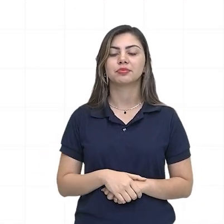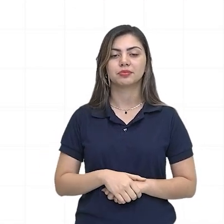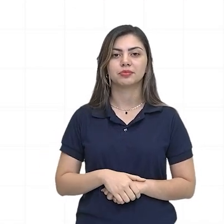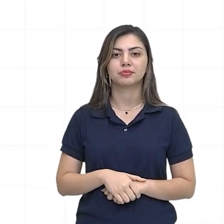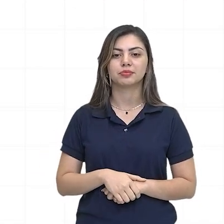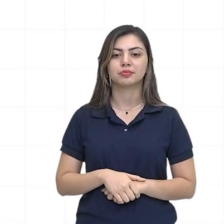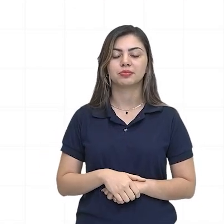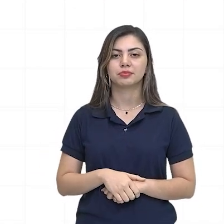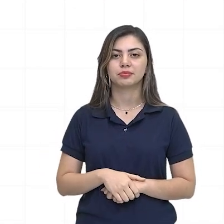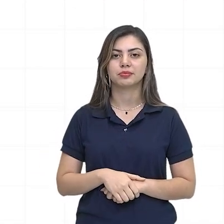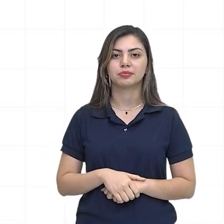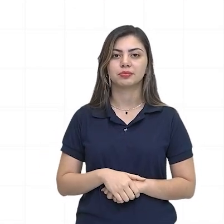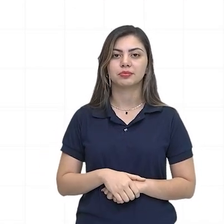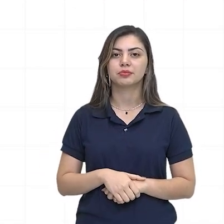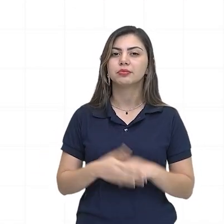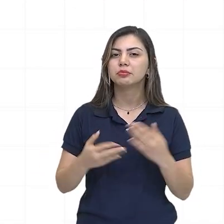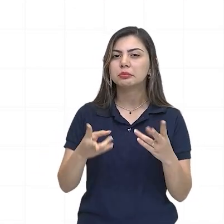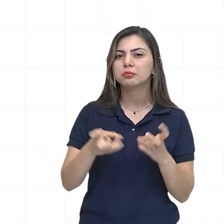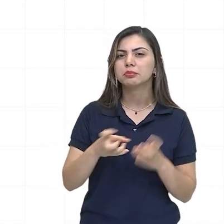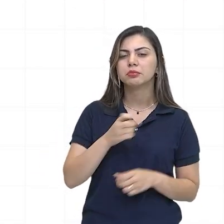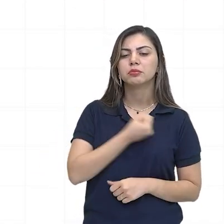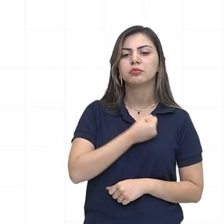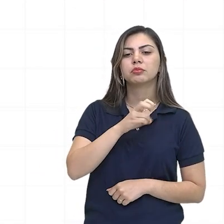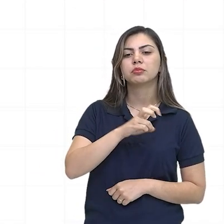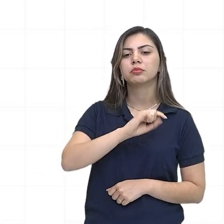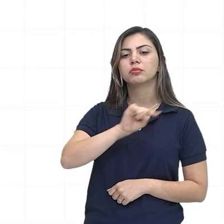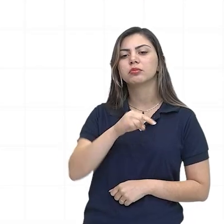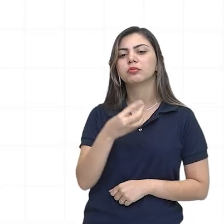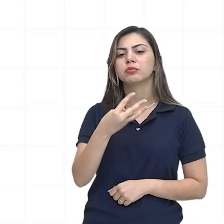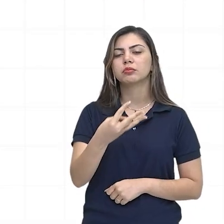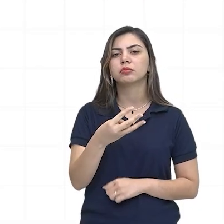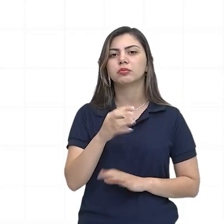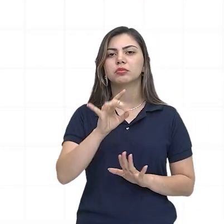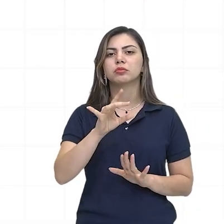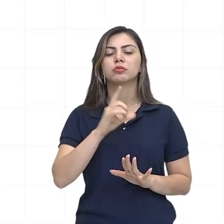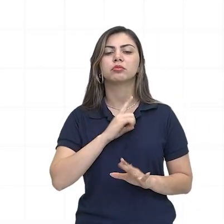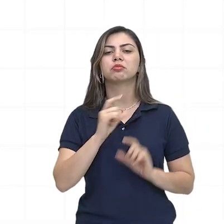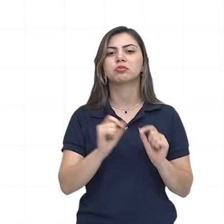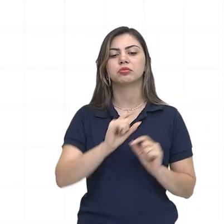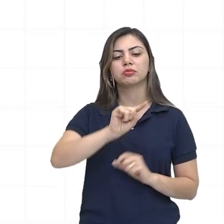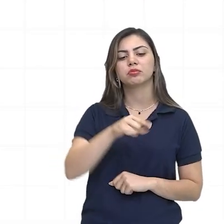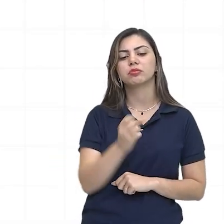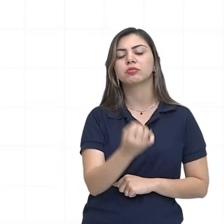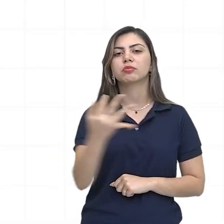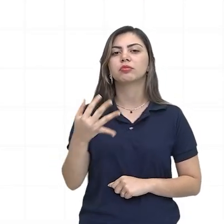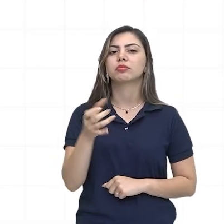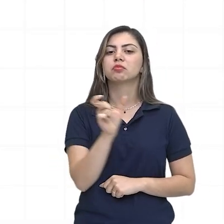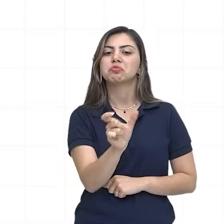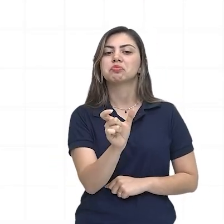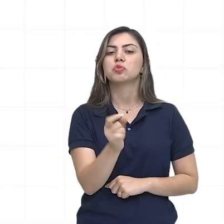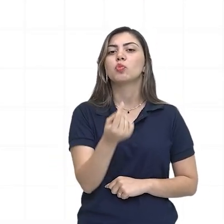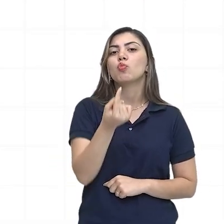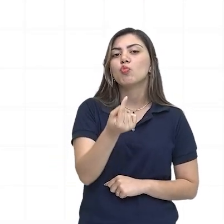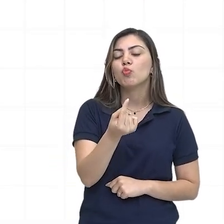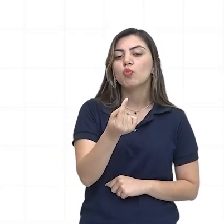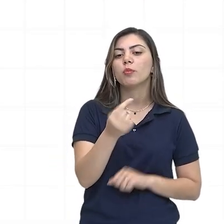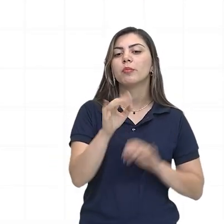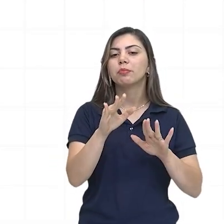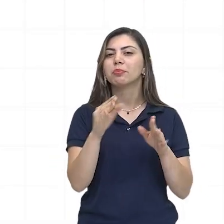148,877. Olhem só, o 5,3 ele só tem uma casa decimal. Só que a gente está multiplicando ali,